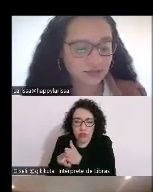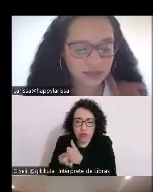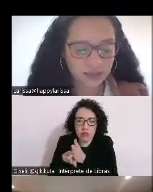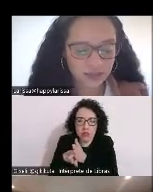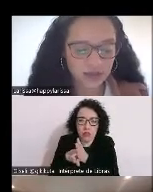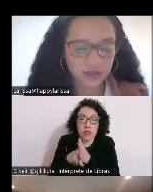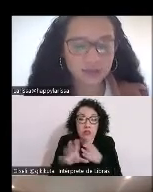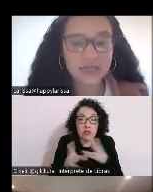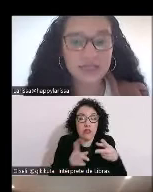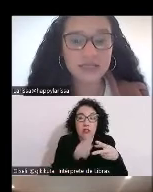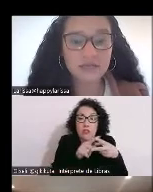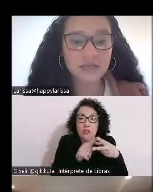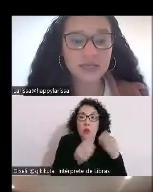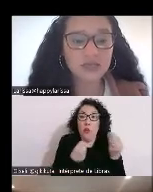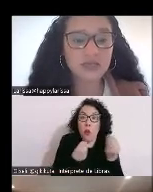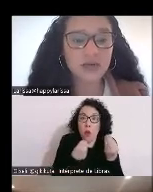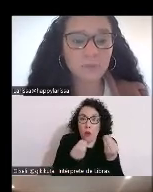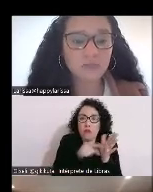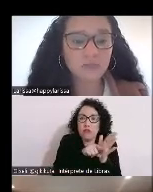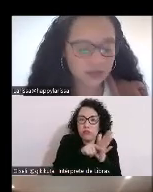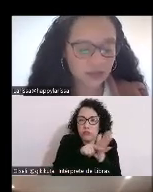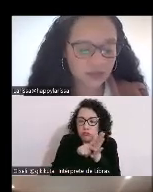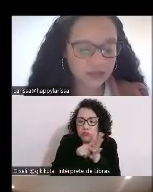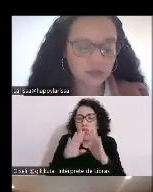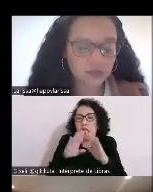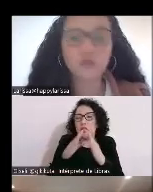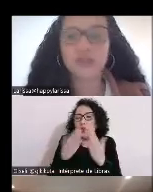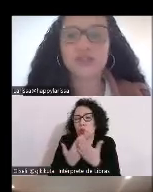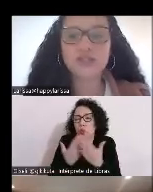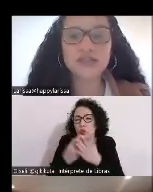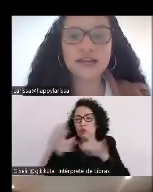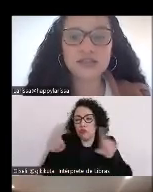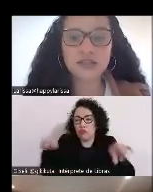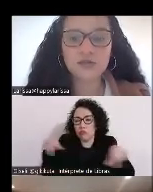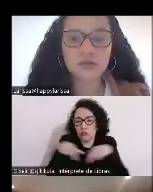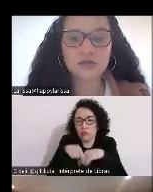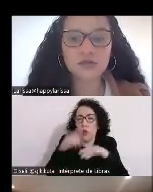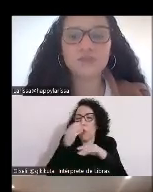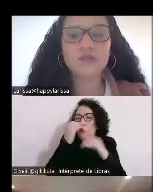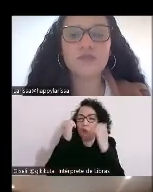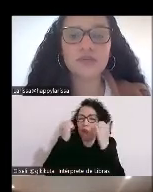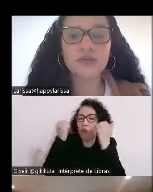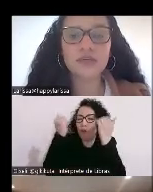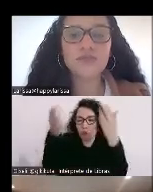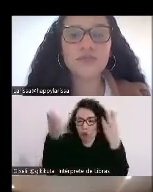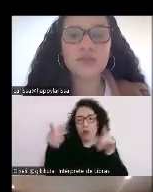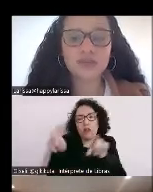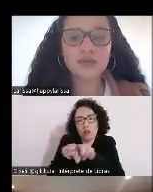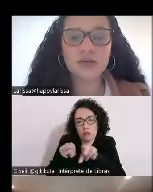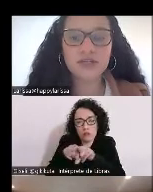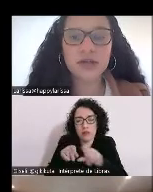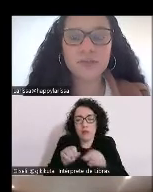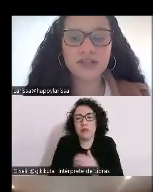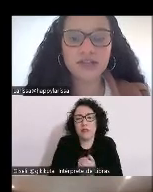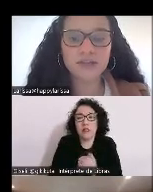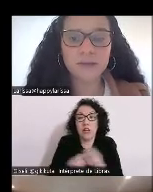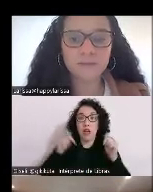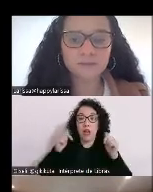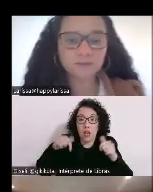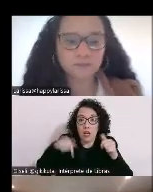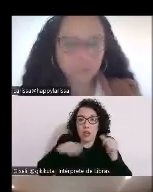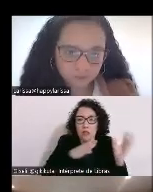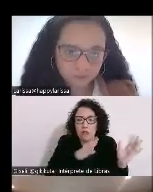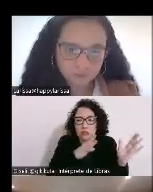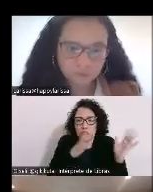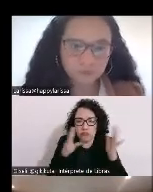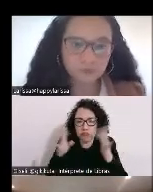investigação em salas de aula e ambientes em geral. Então, esses componentes de entrega de serviço vai ser o que ele vai falar durante a palestra dele.